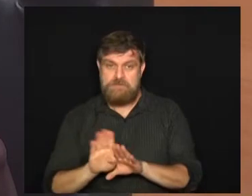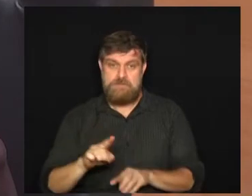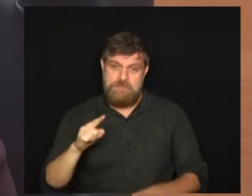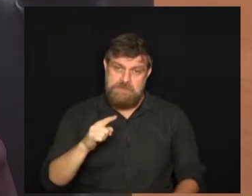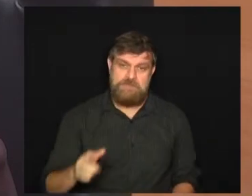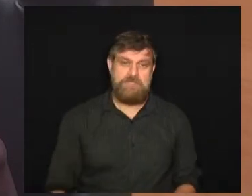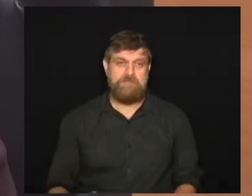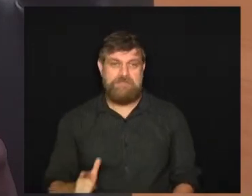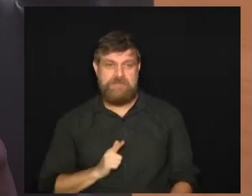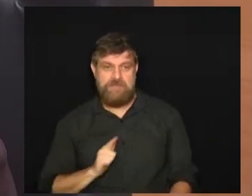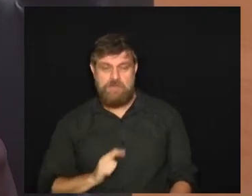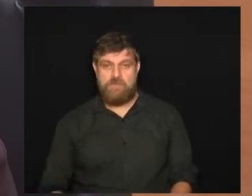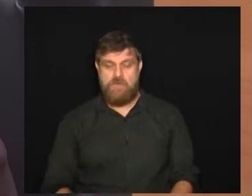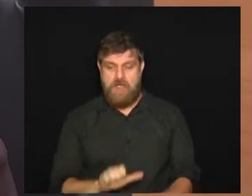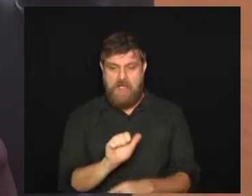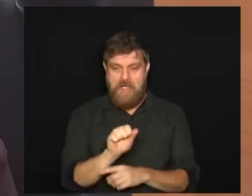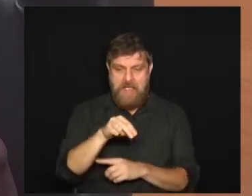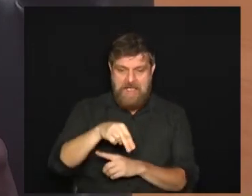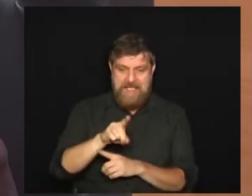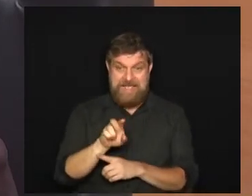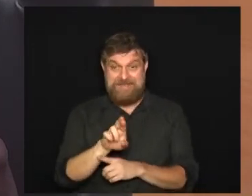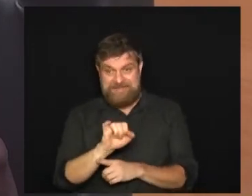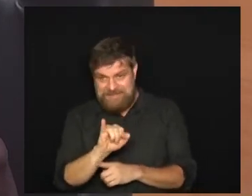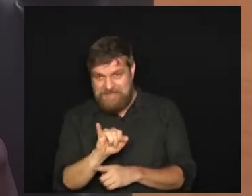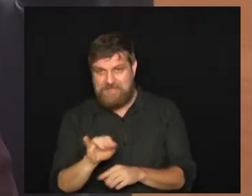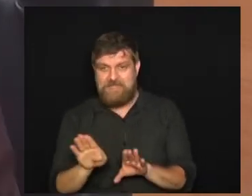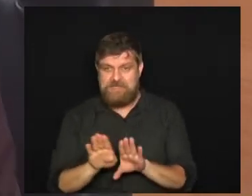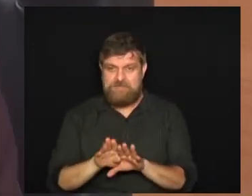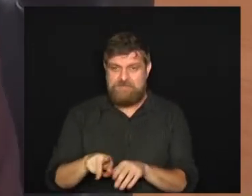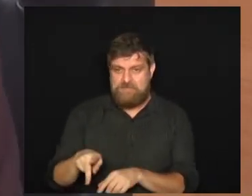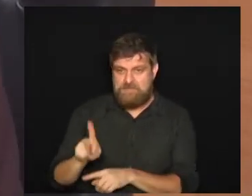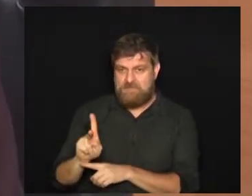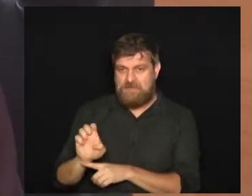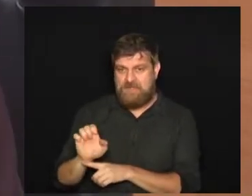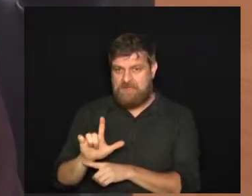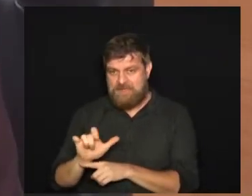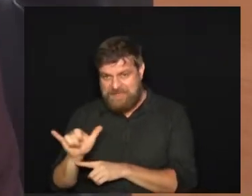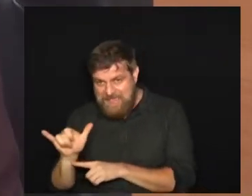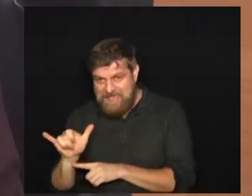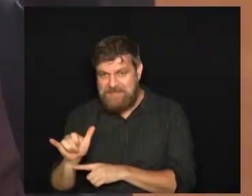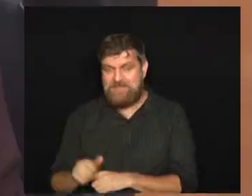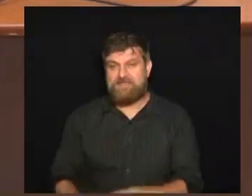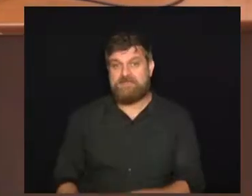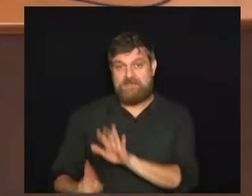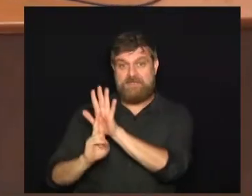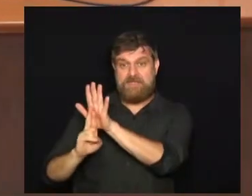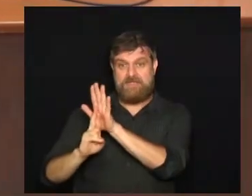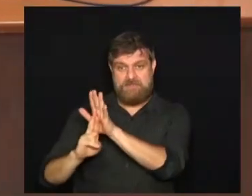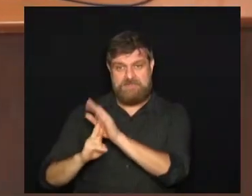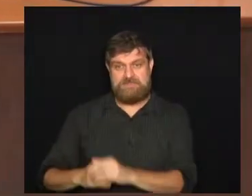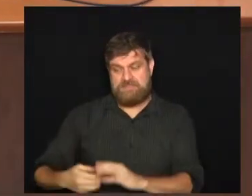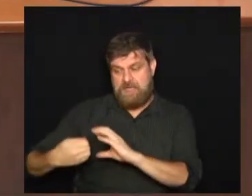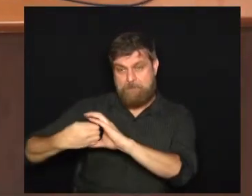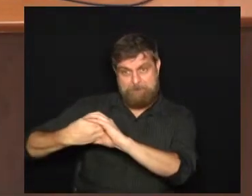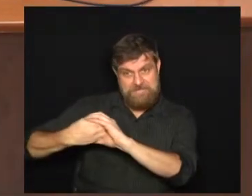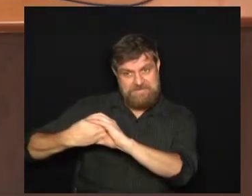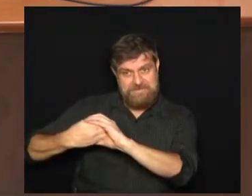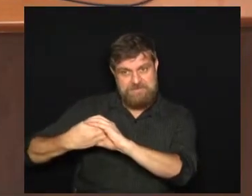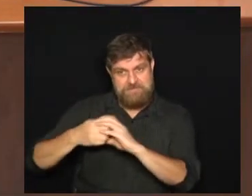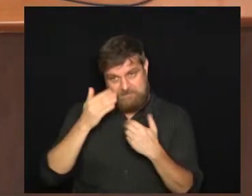CAIS Campinas, e a Kelly Barbosa também respondendo, a Pascamp também. Obrigado aí,